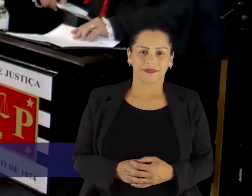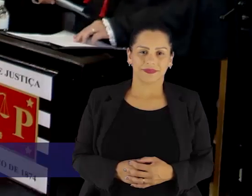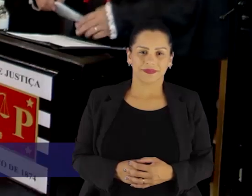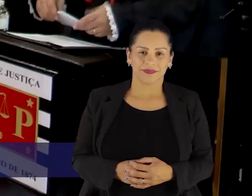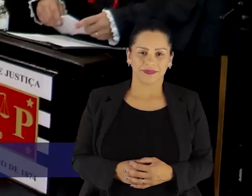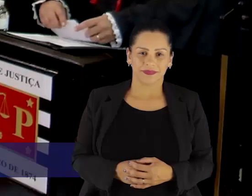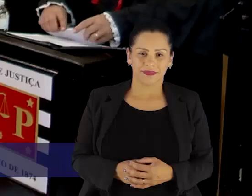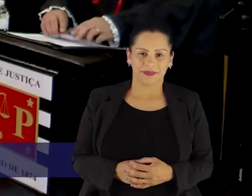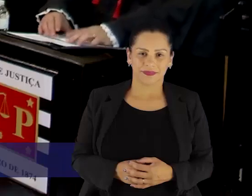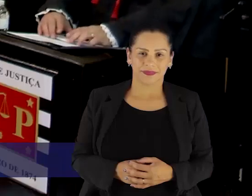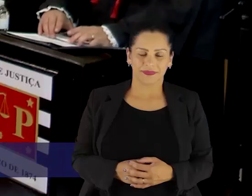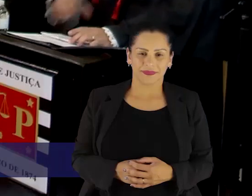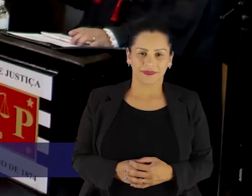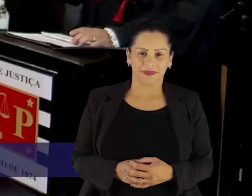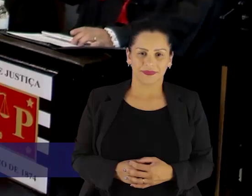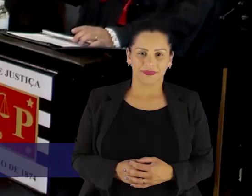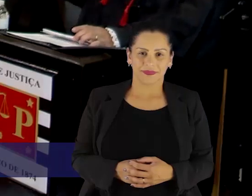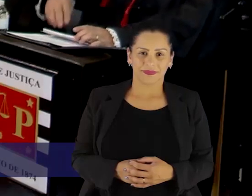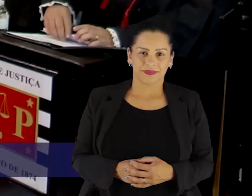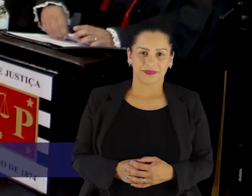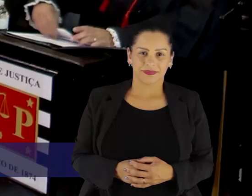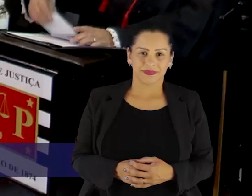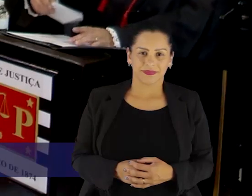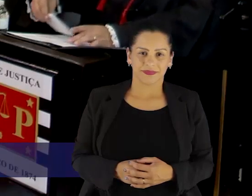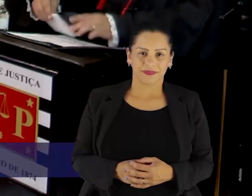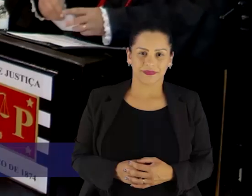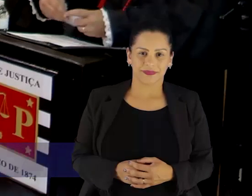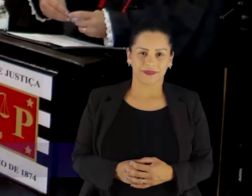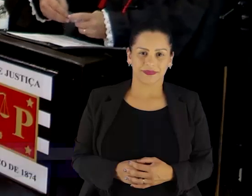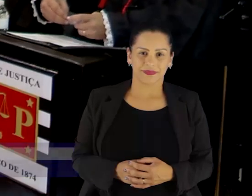E aí a